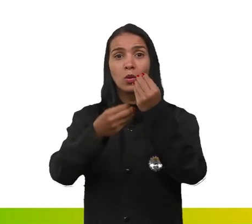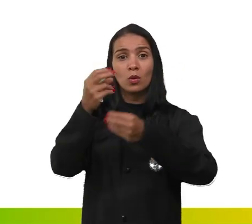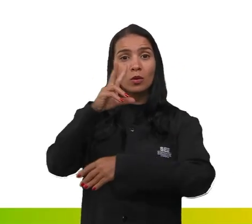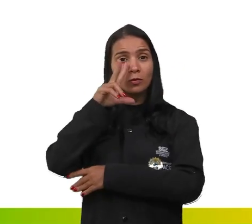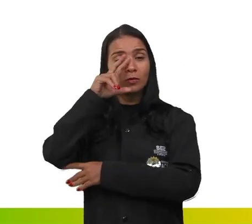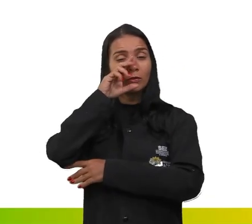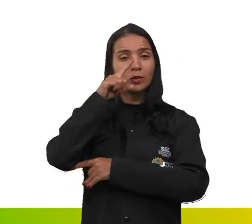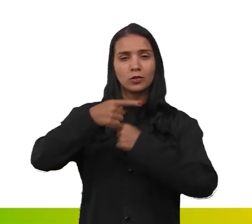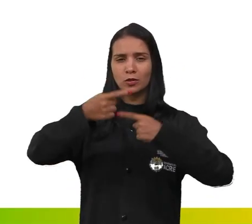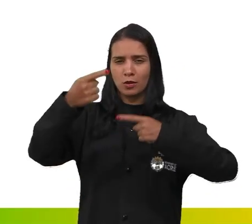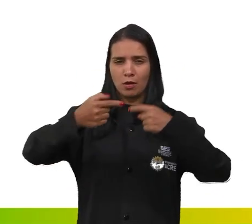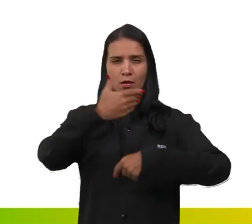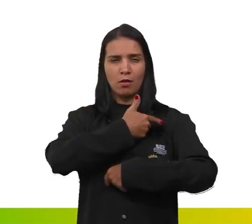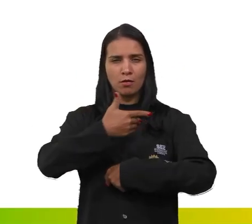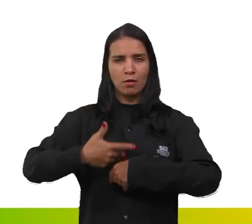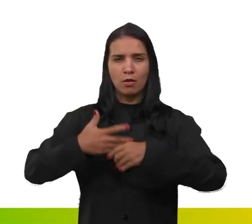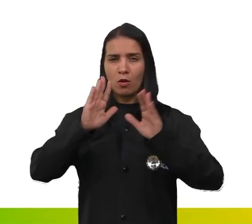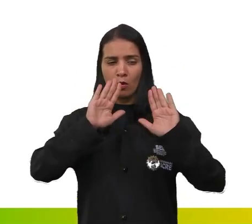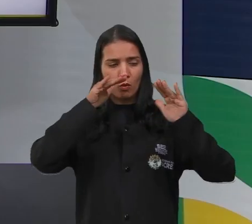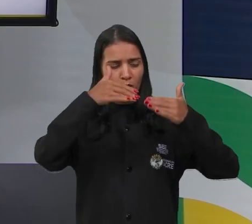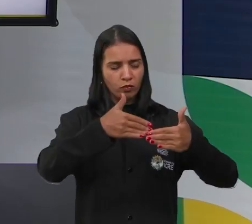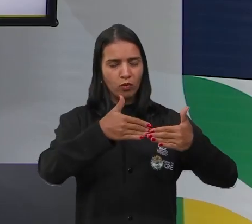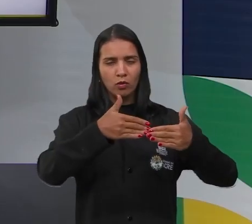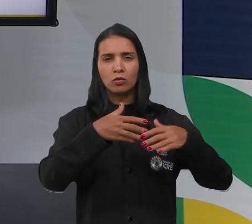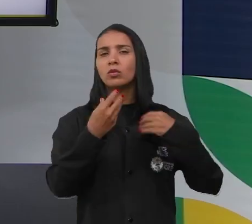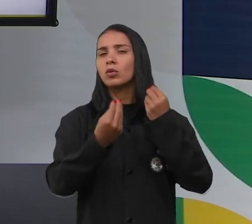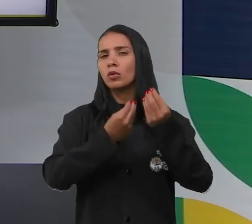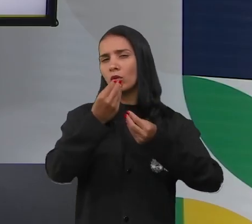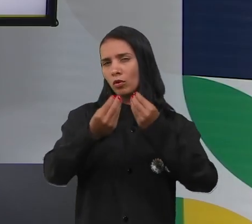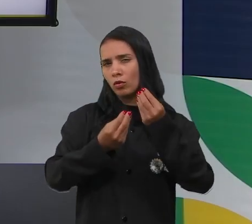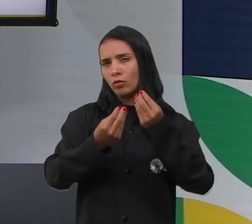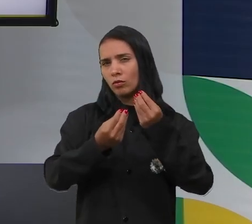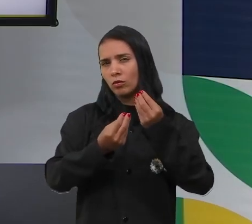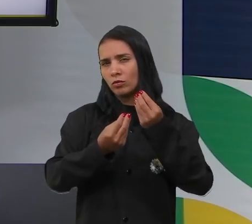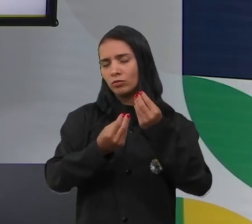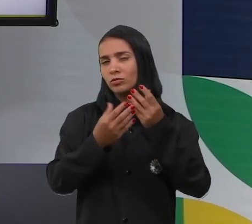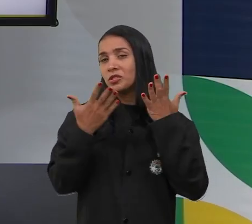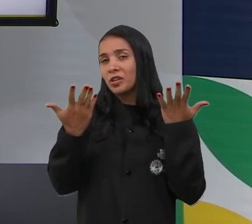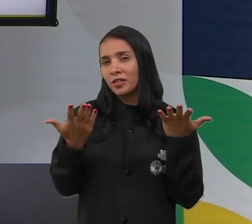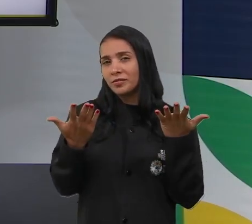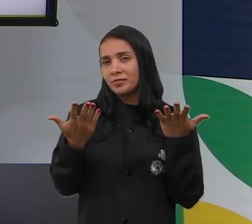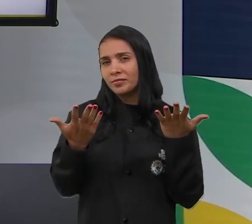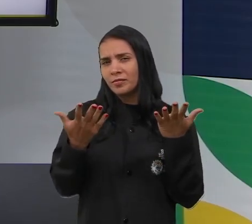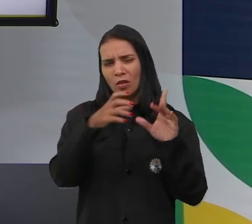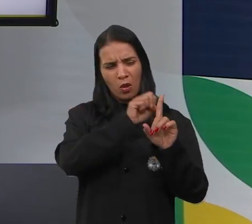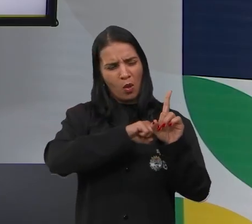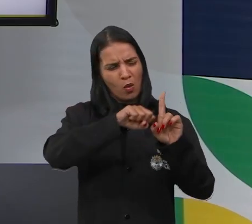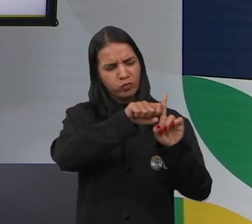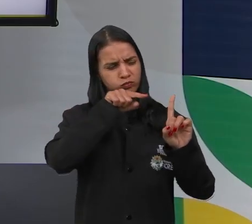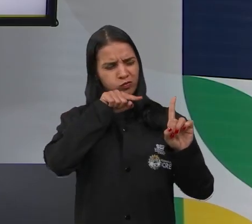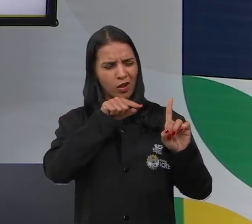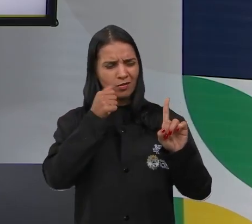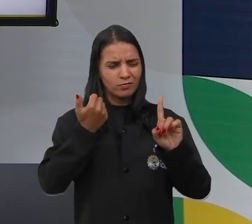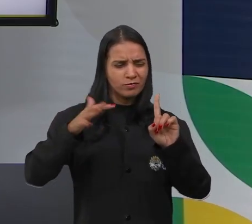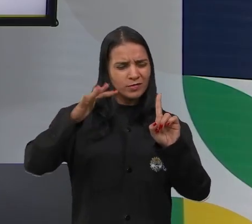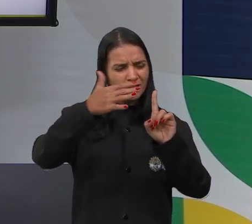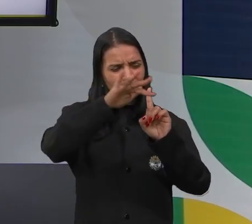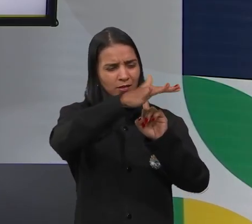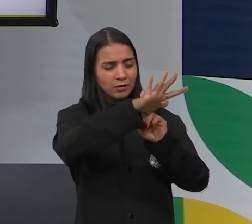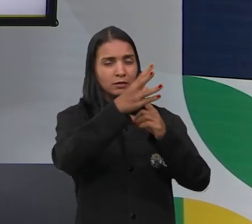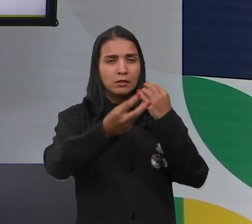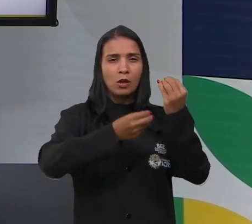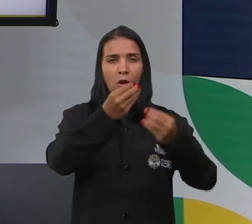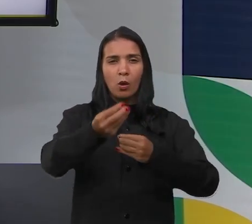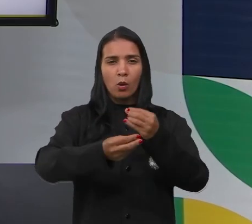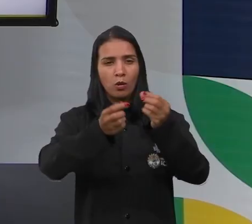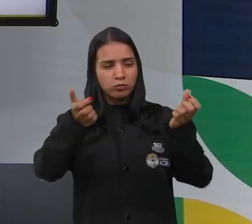públicas voltadas às práticas corporais. Então ele quer saber como o socioambiental colabora com a prática